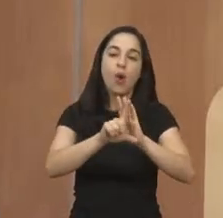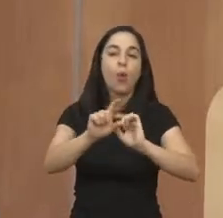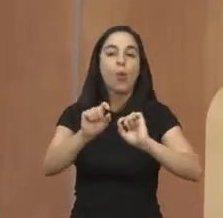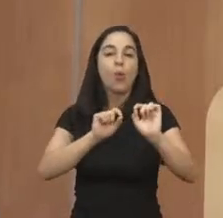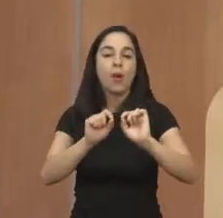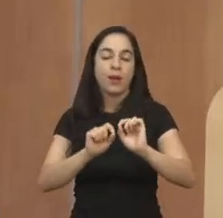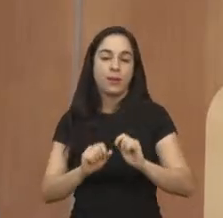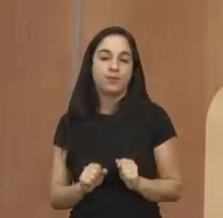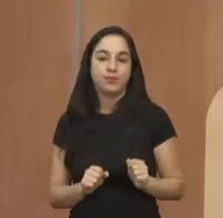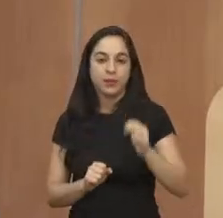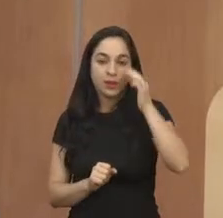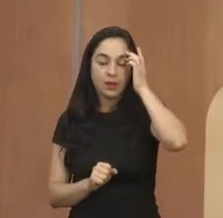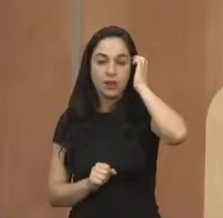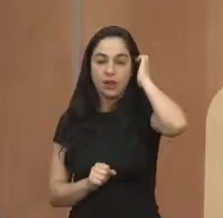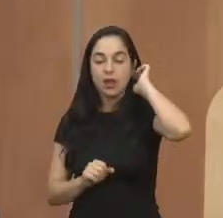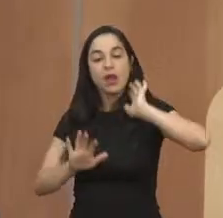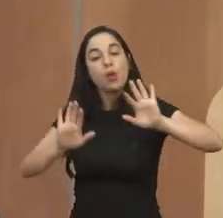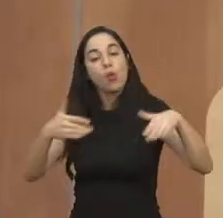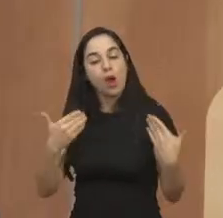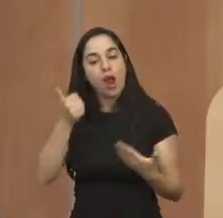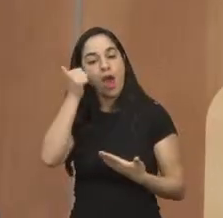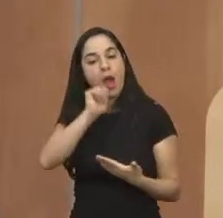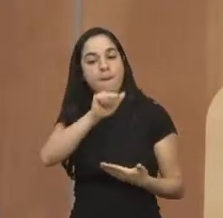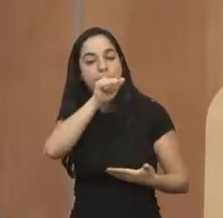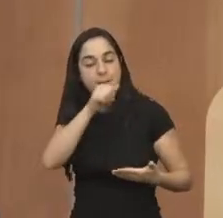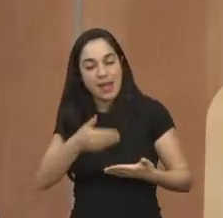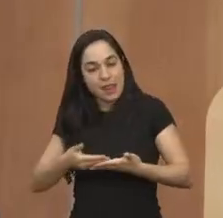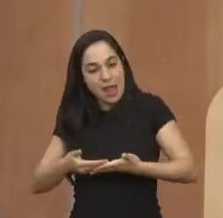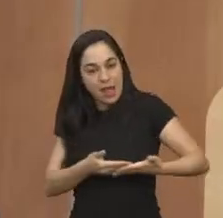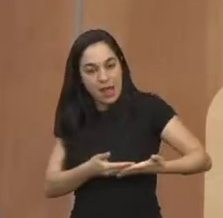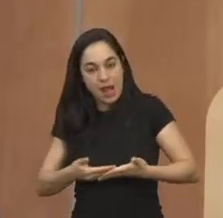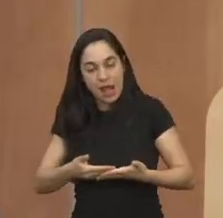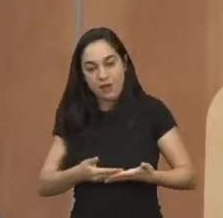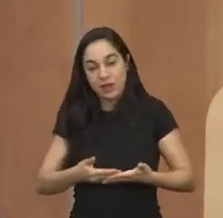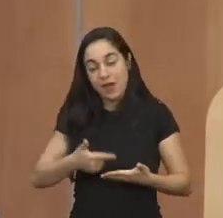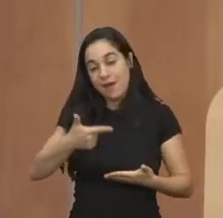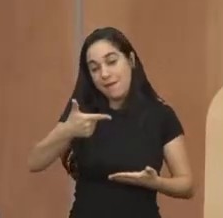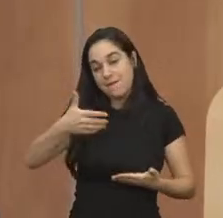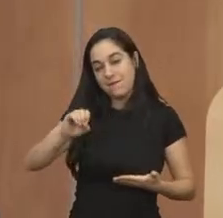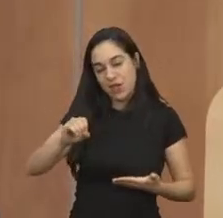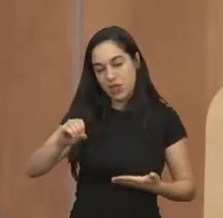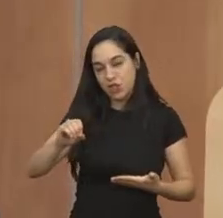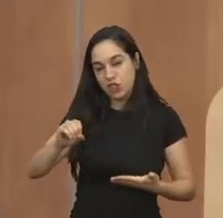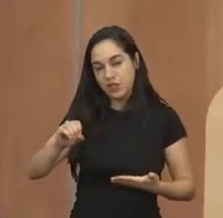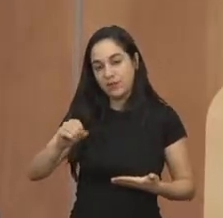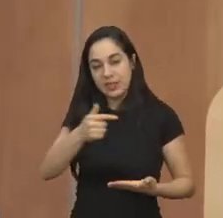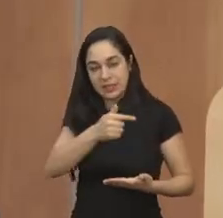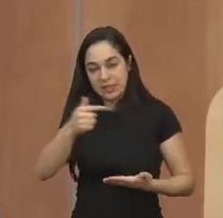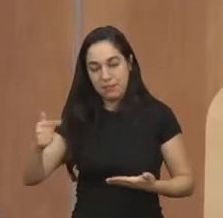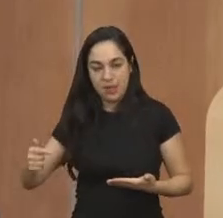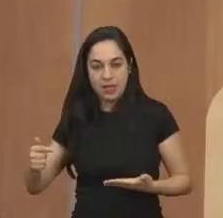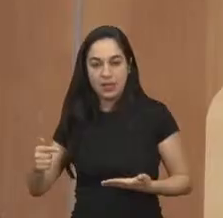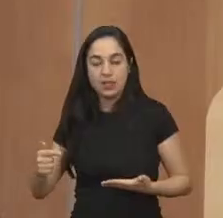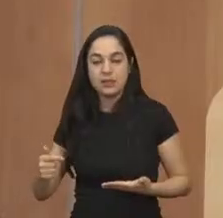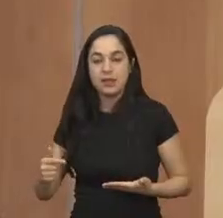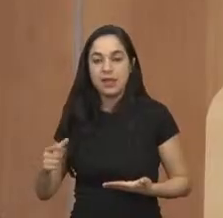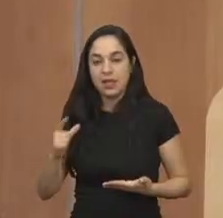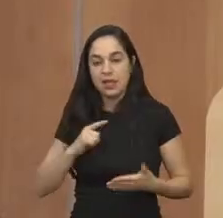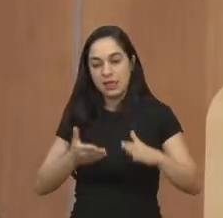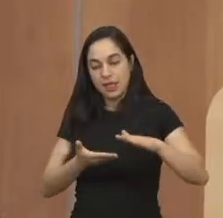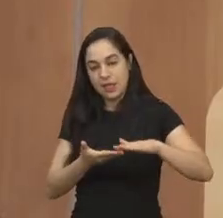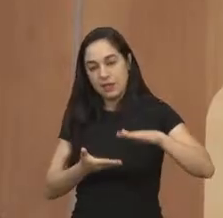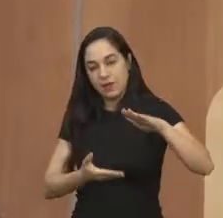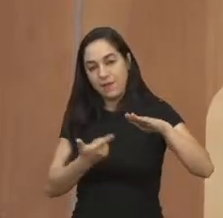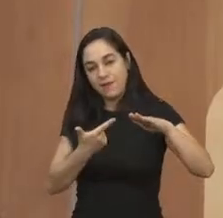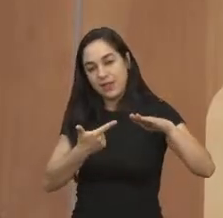a partir de 20 semanas de gestação, com mais de 25 centímetros de altura e acima de 500